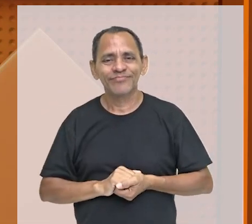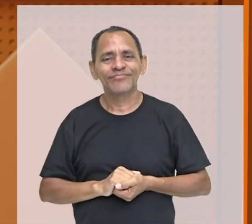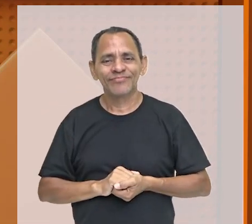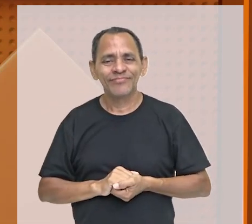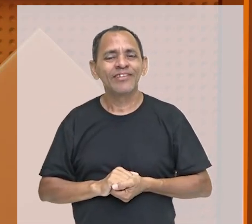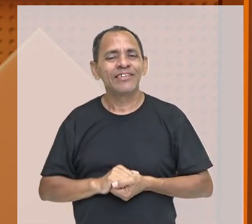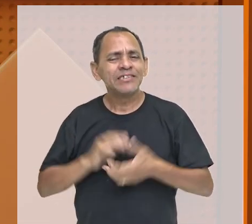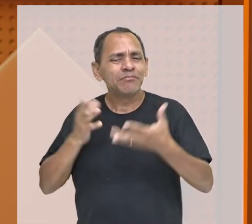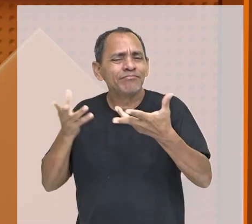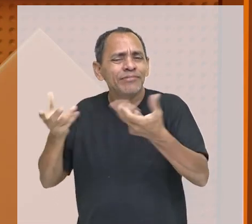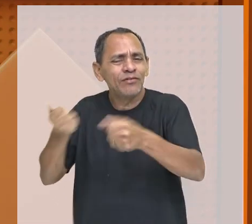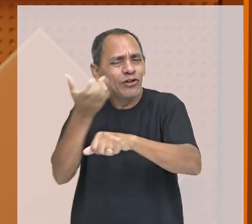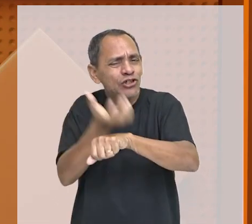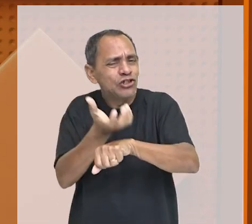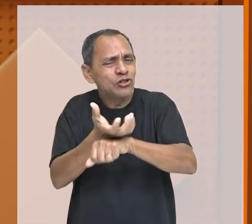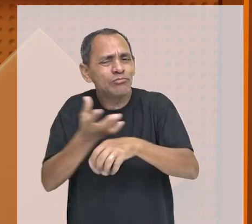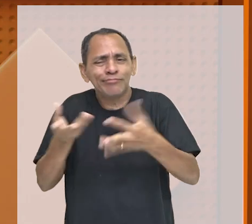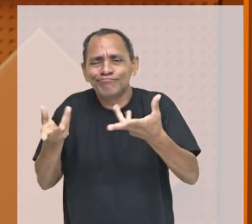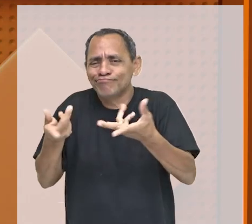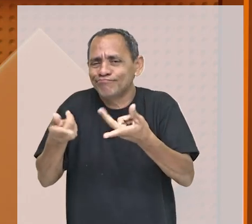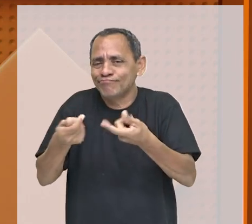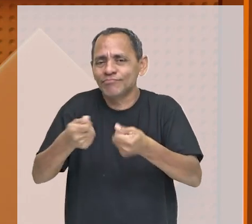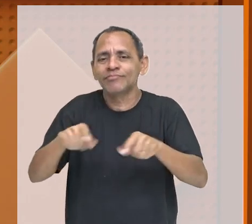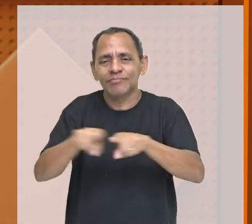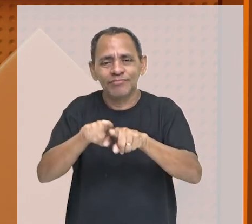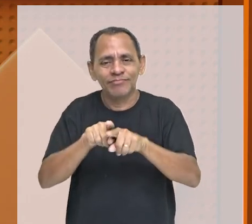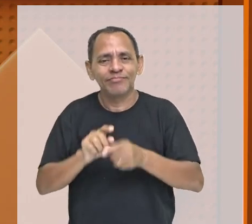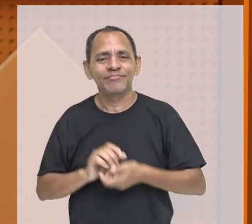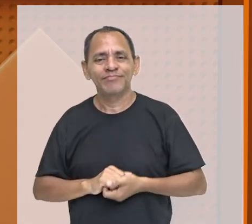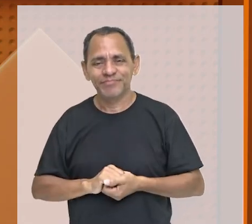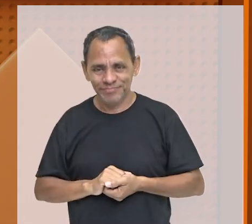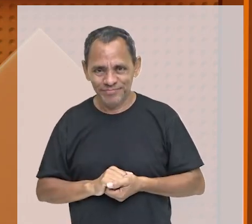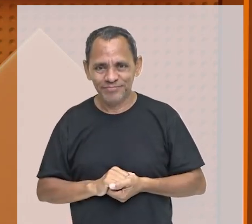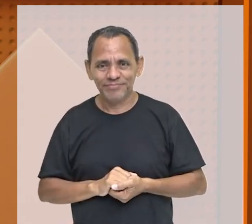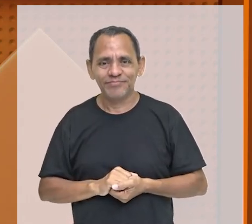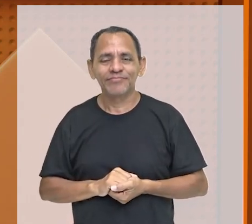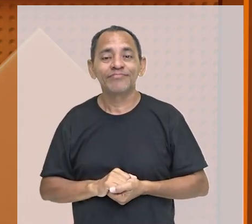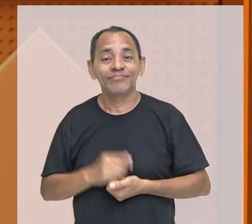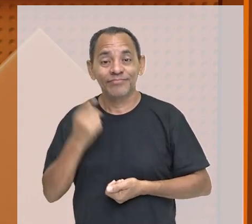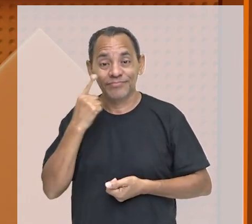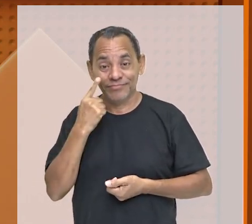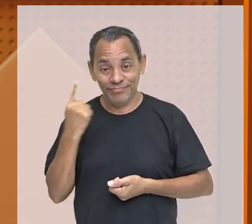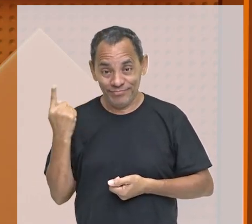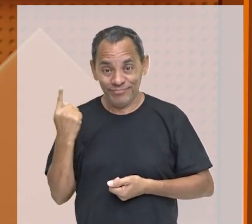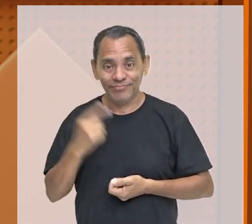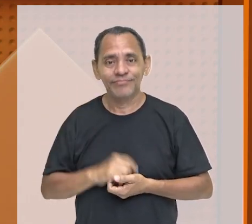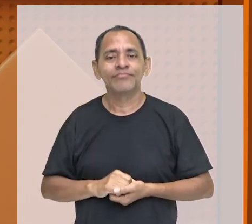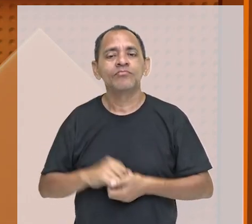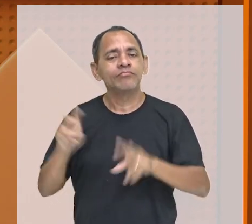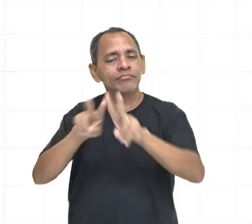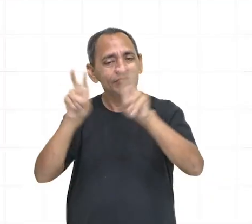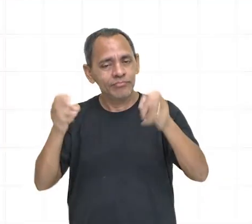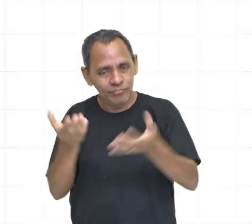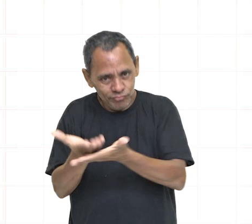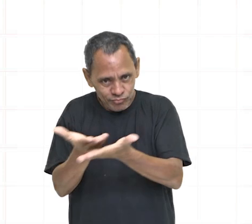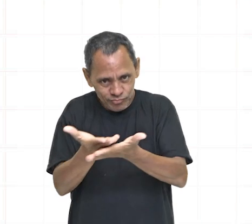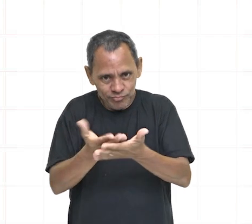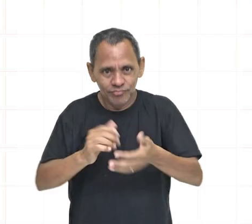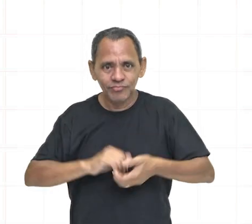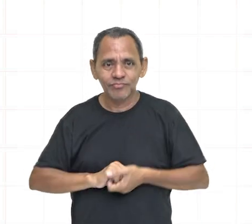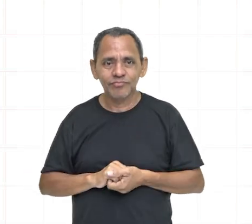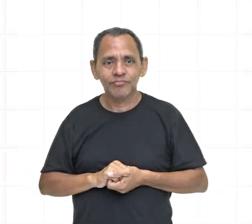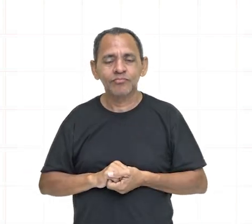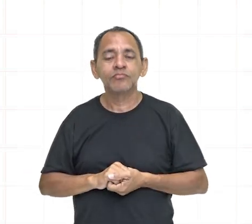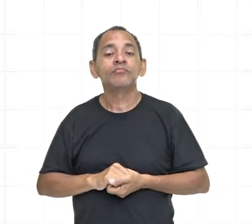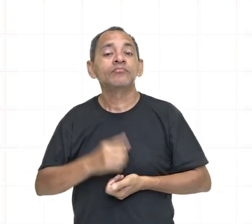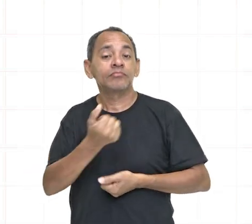desta gloriosa disciplina do cotidiano, né? Vamos então dar uma olhada nos detalhes da aula que teremos a seguir. É a